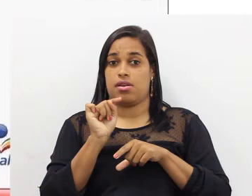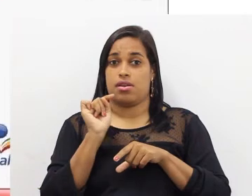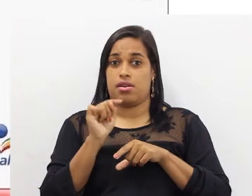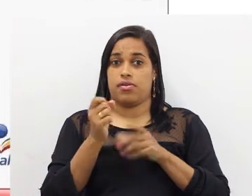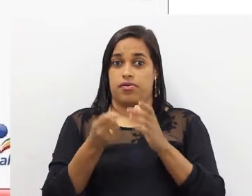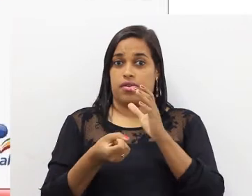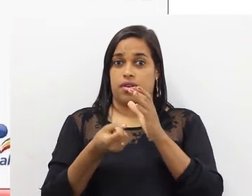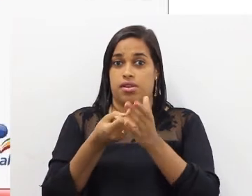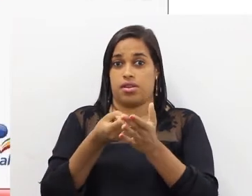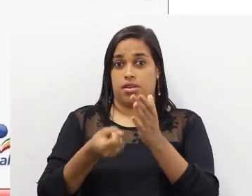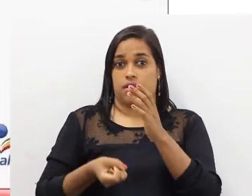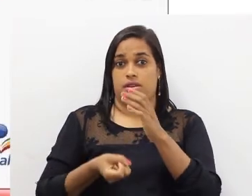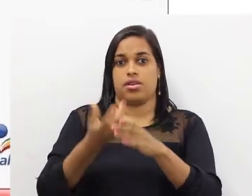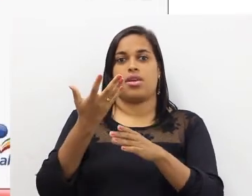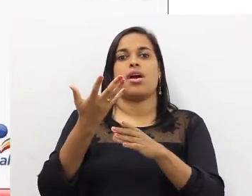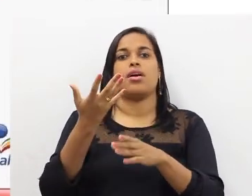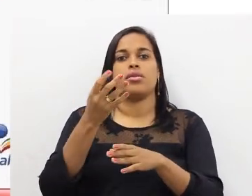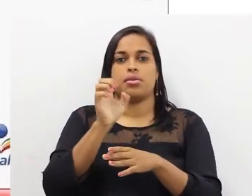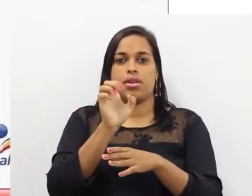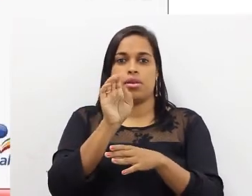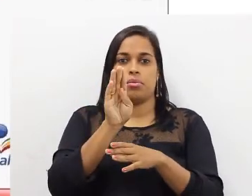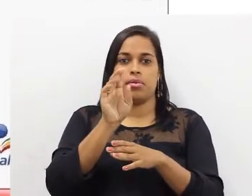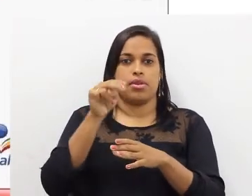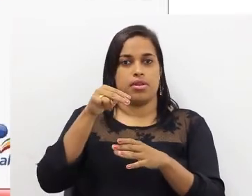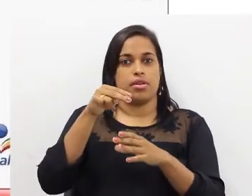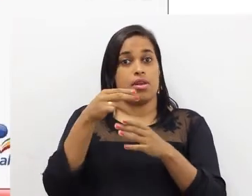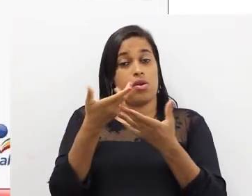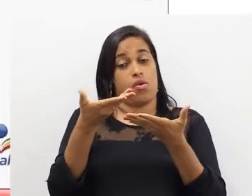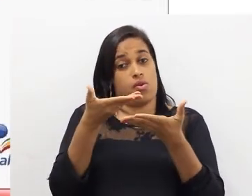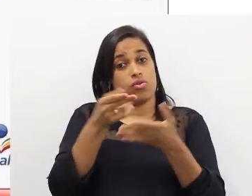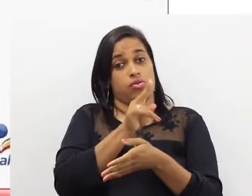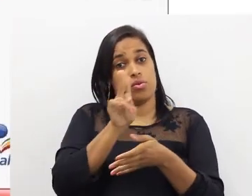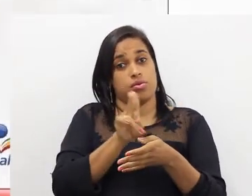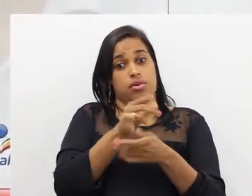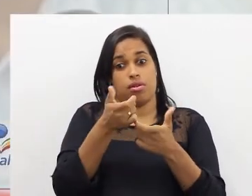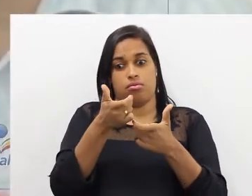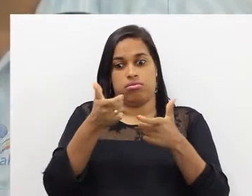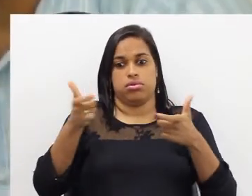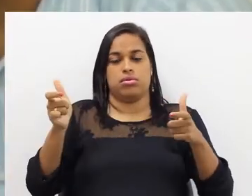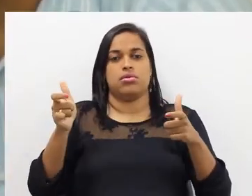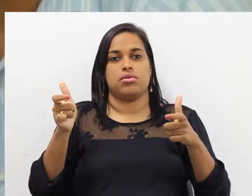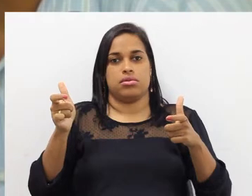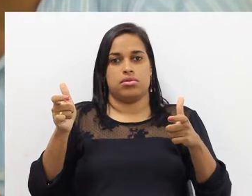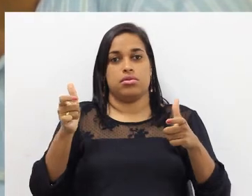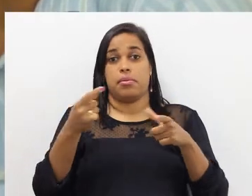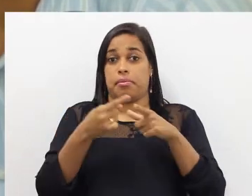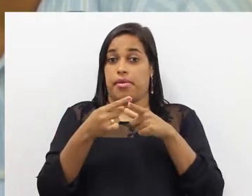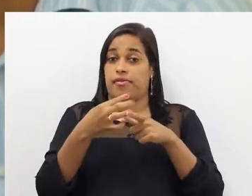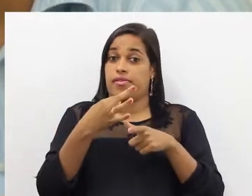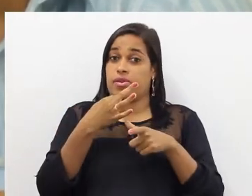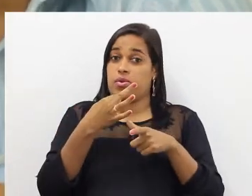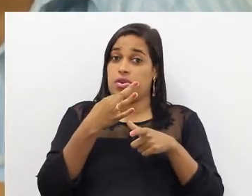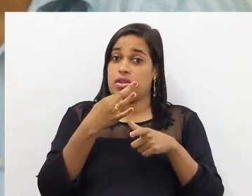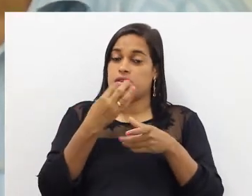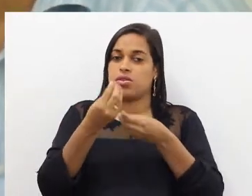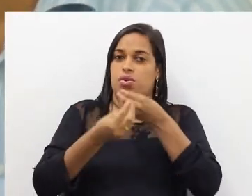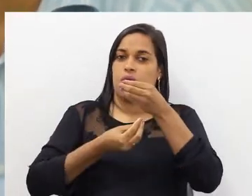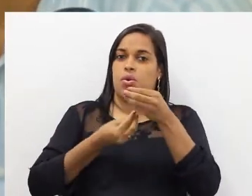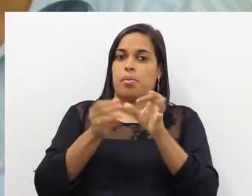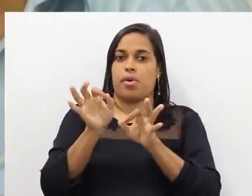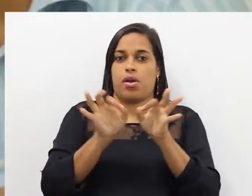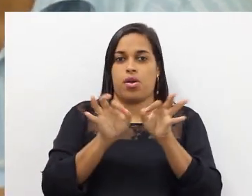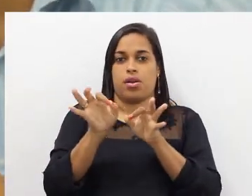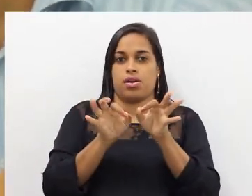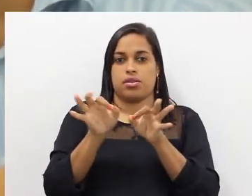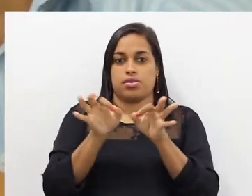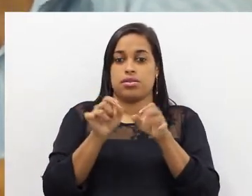pela IBM há muitos anos atrás e hoje é utilizada em grandes corporações. Mas a gente vai conhecer a estrutura dela. Veja nesse